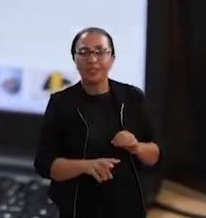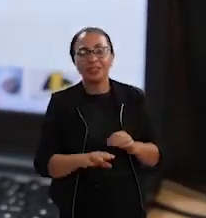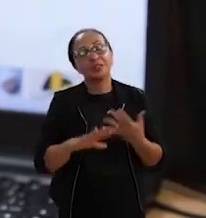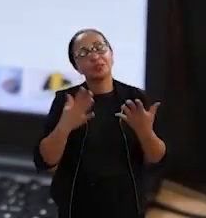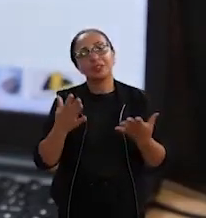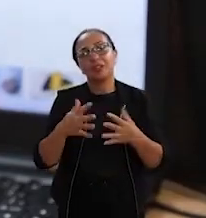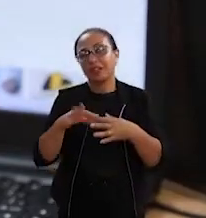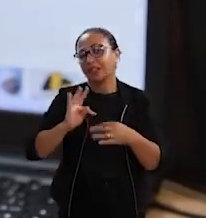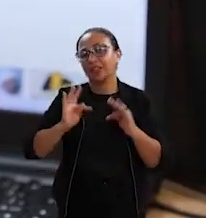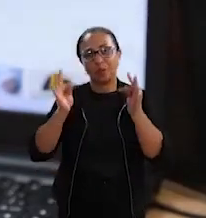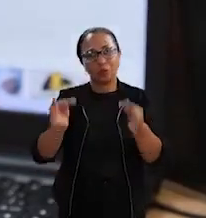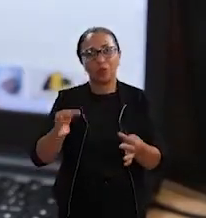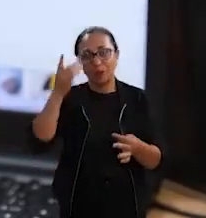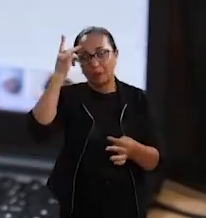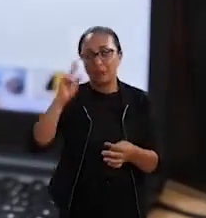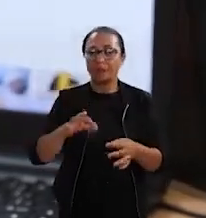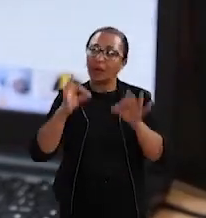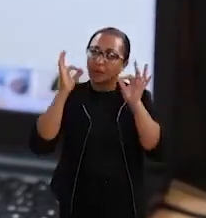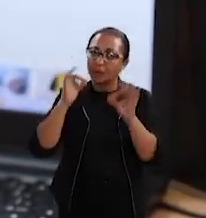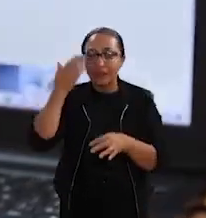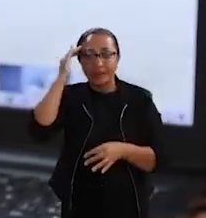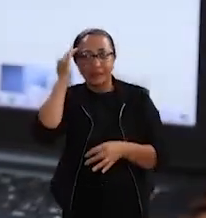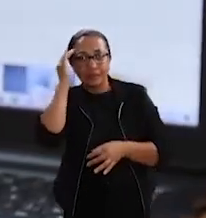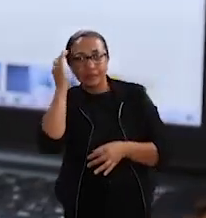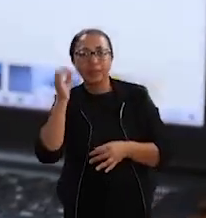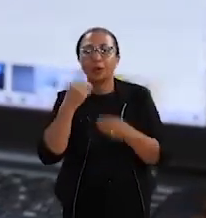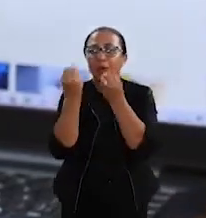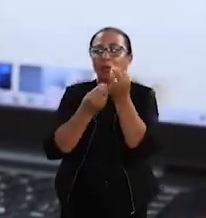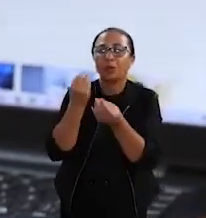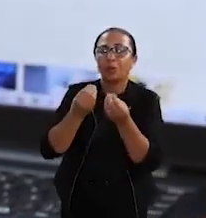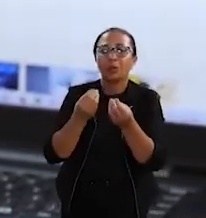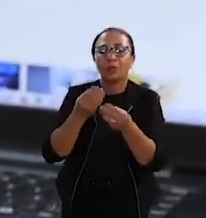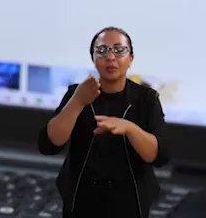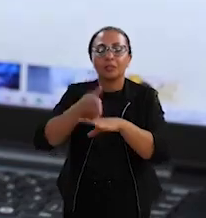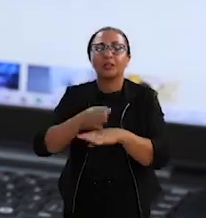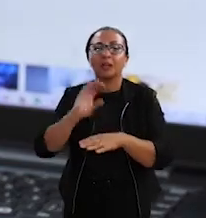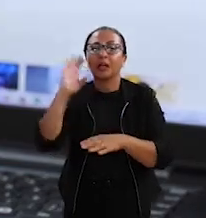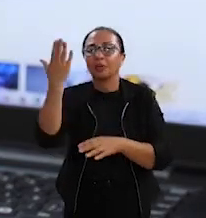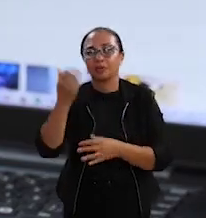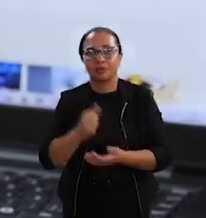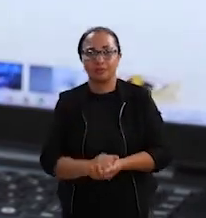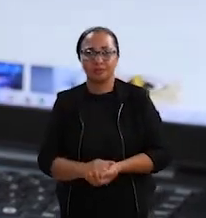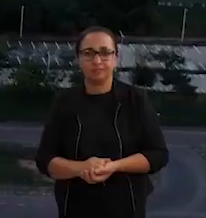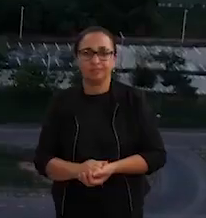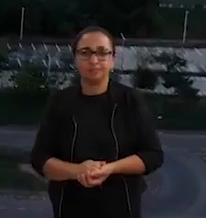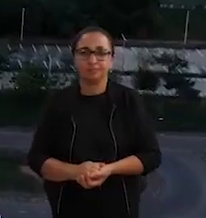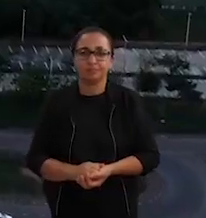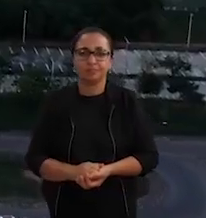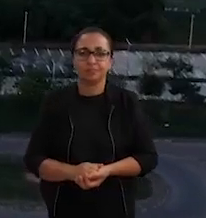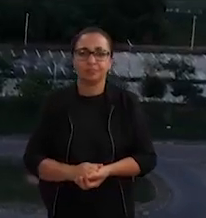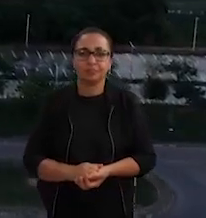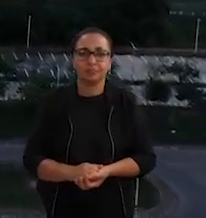questão da tecnologia, para, de fato, entender como é que vai realmente funcionar.